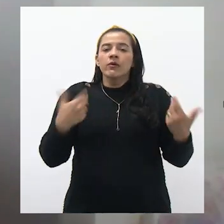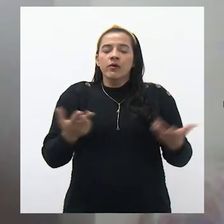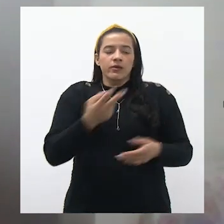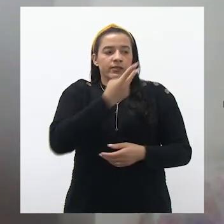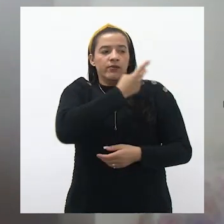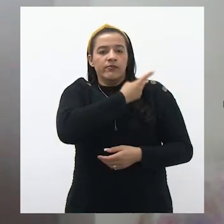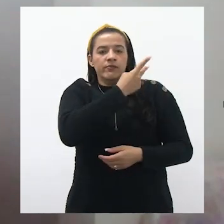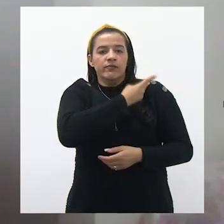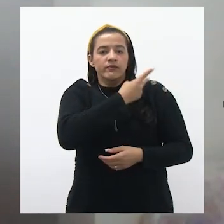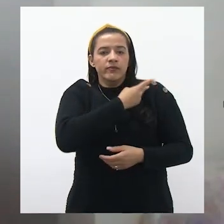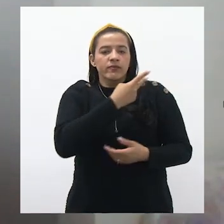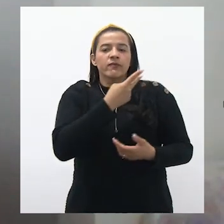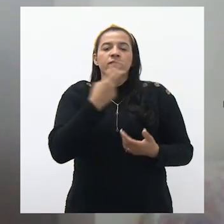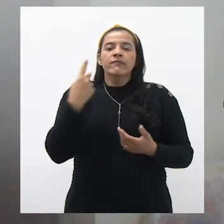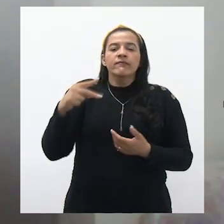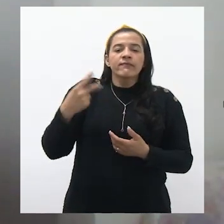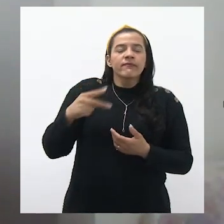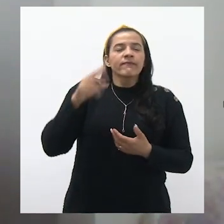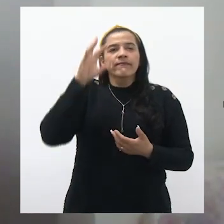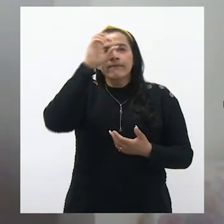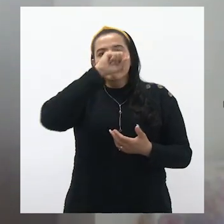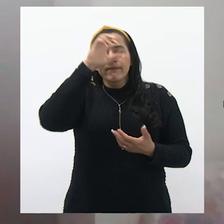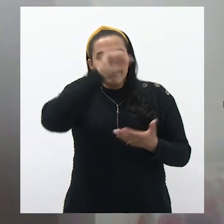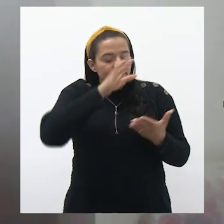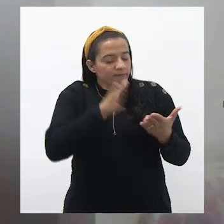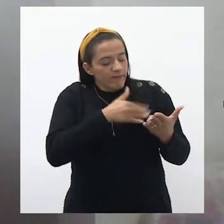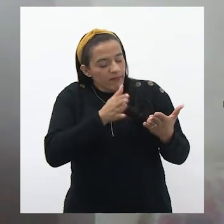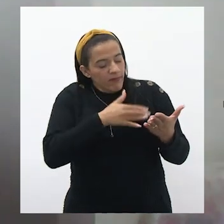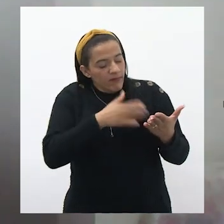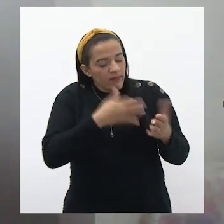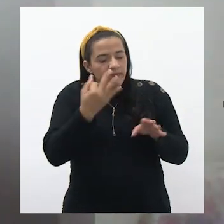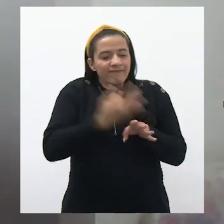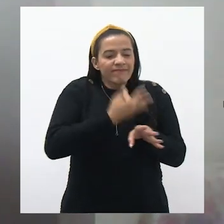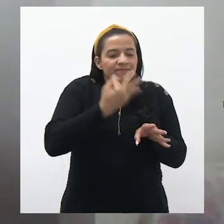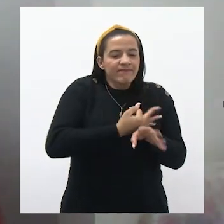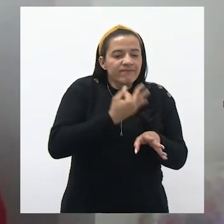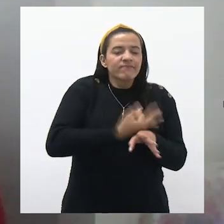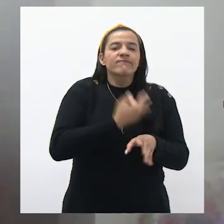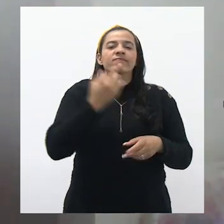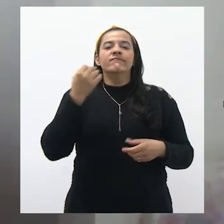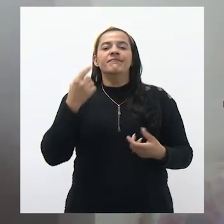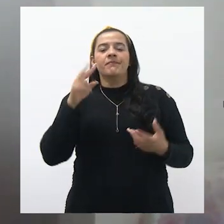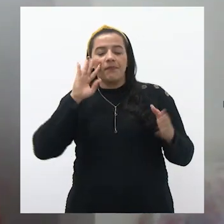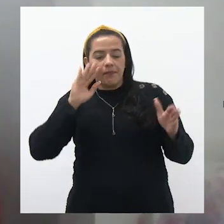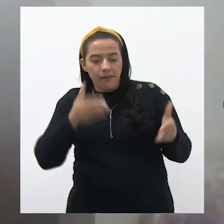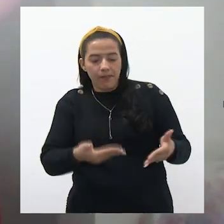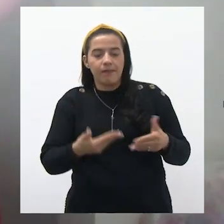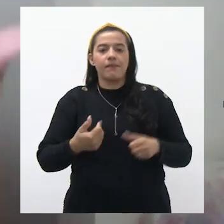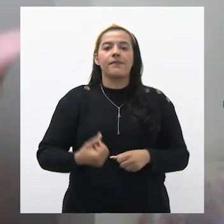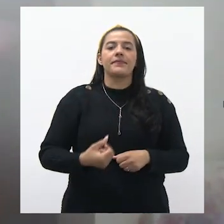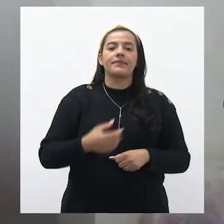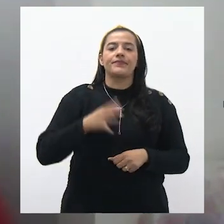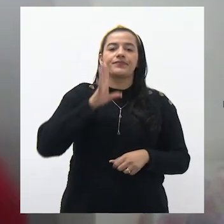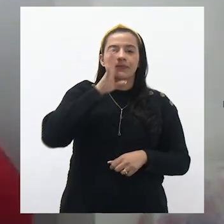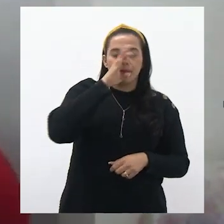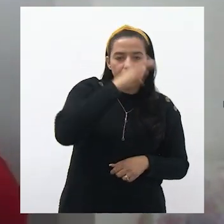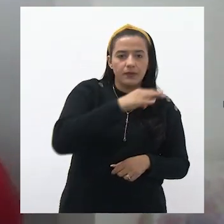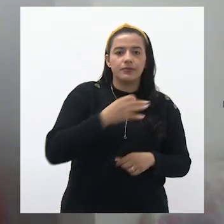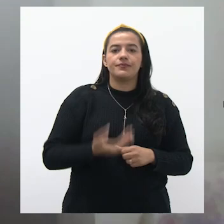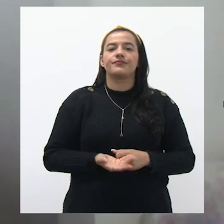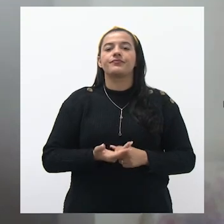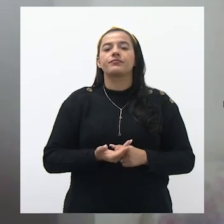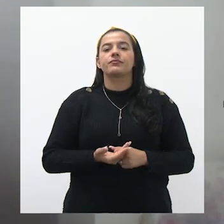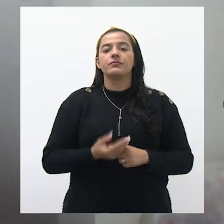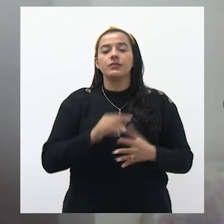série, nesse material da segunda série, a gente vai ter tolerância à frustração, foco, determinação, aquele conjunto